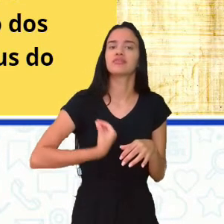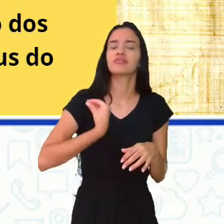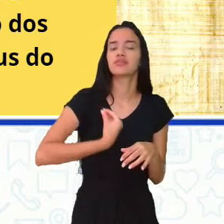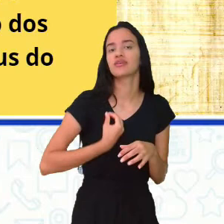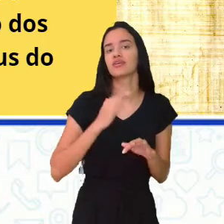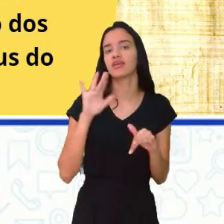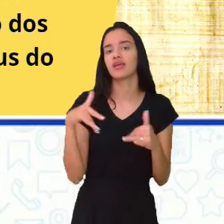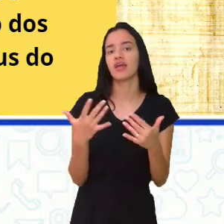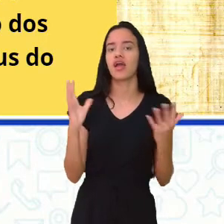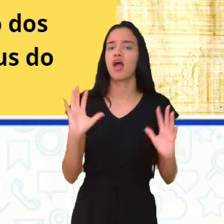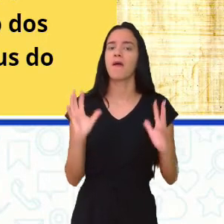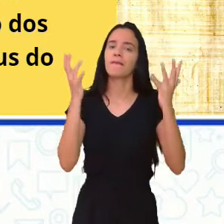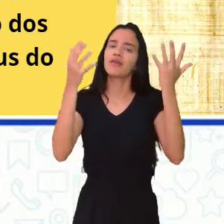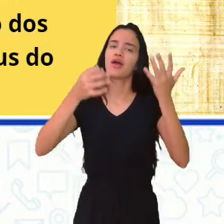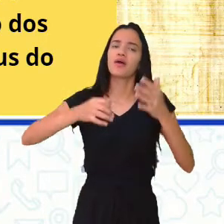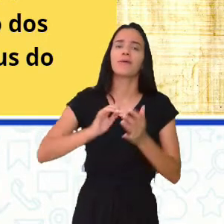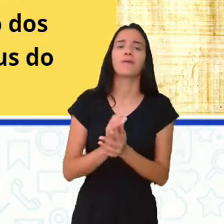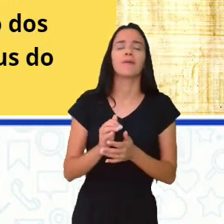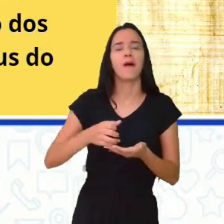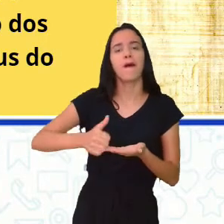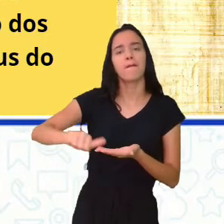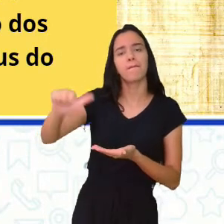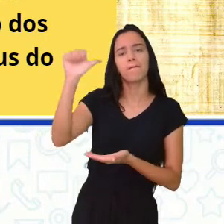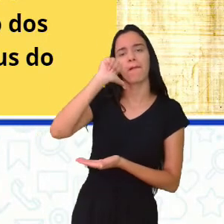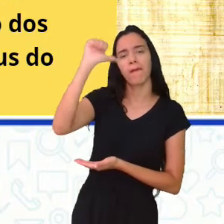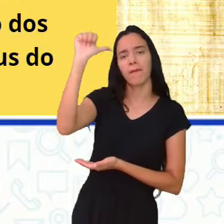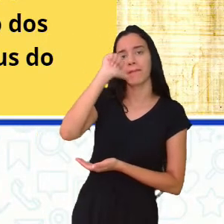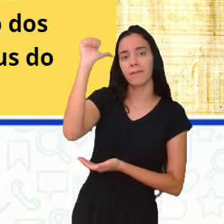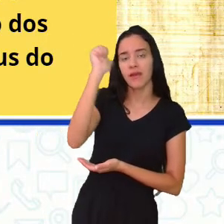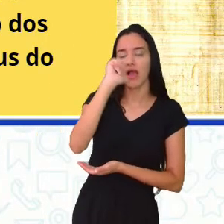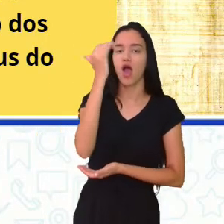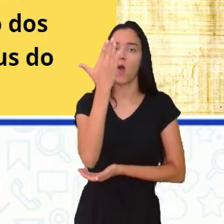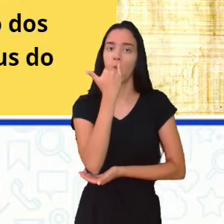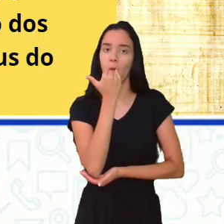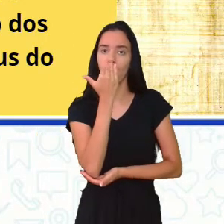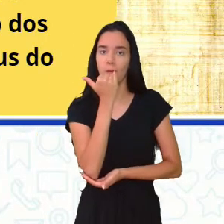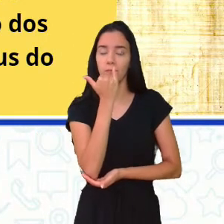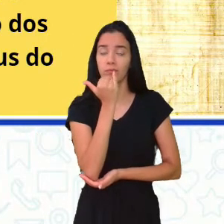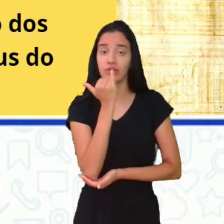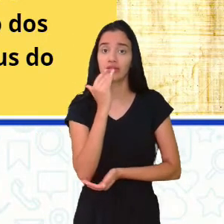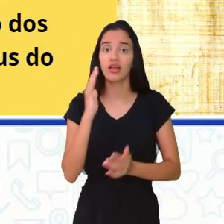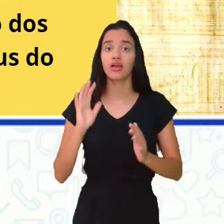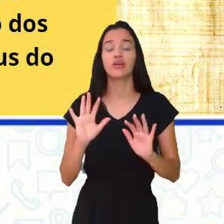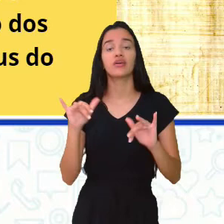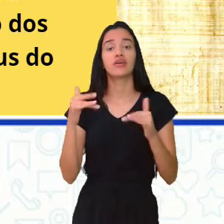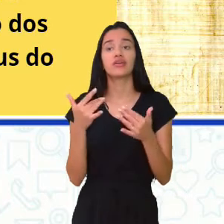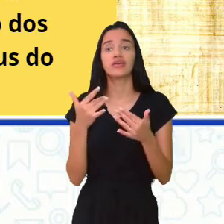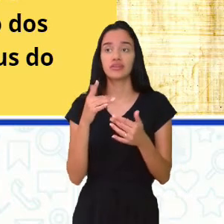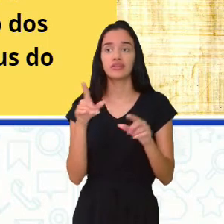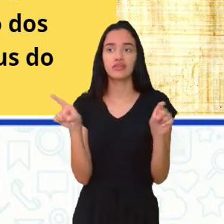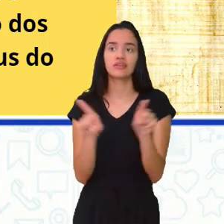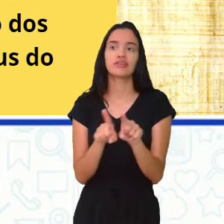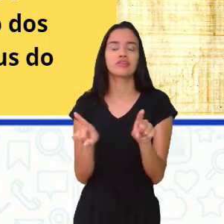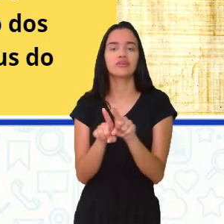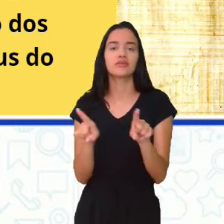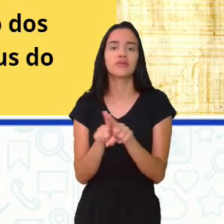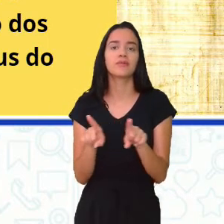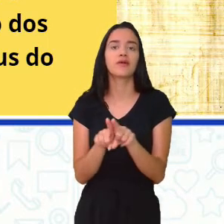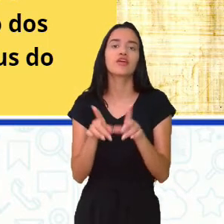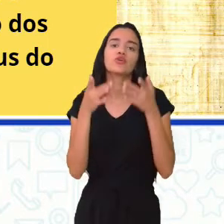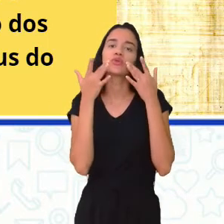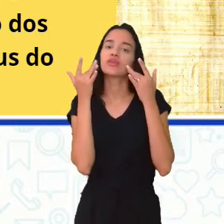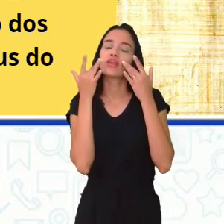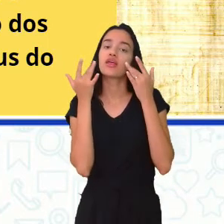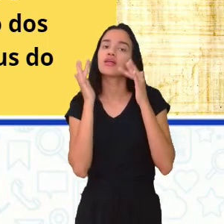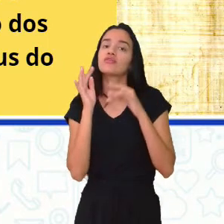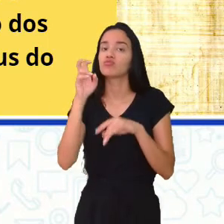com as festas com bebidas, comidas. Então, essas peças eram encenadas, não é, ali no Egito. Então,